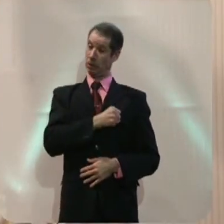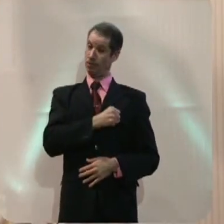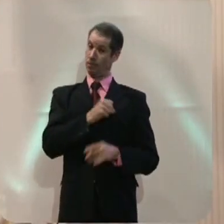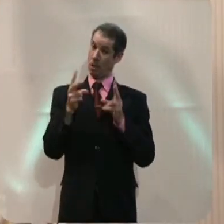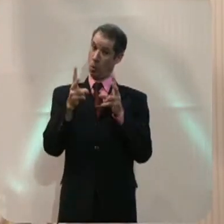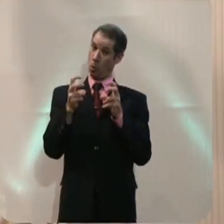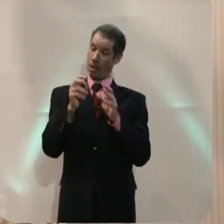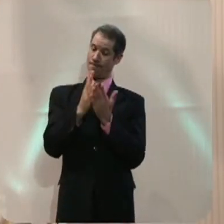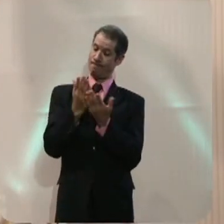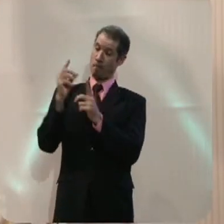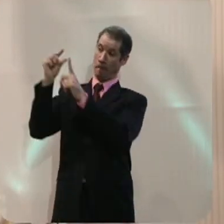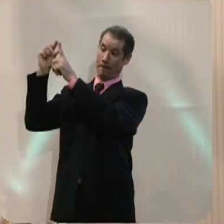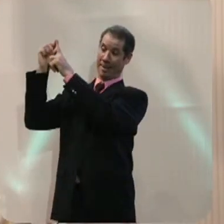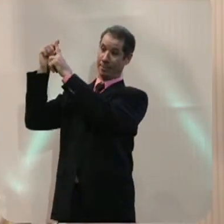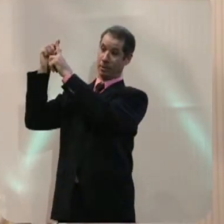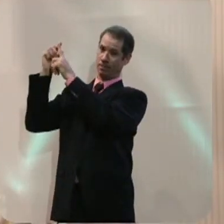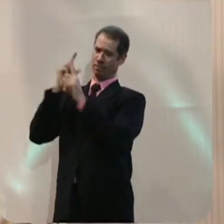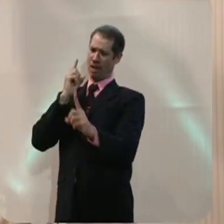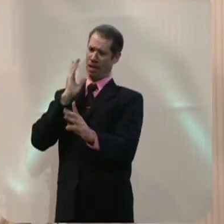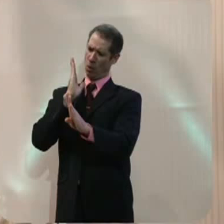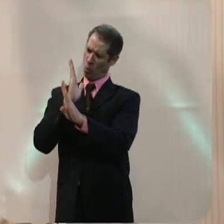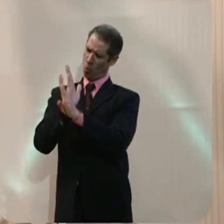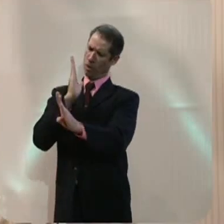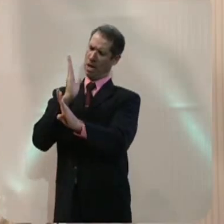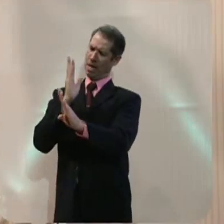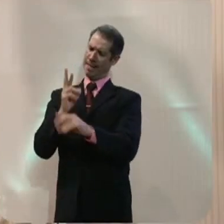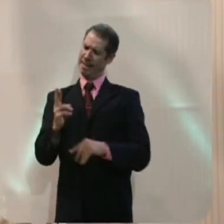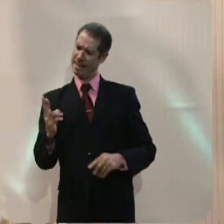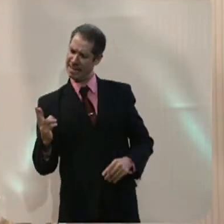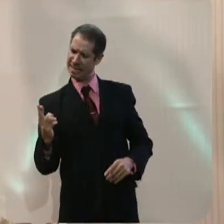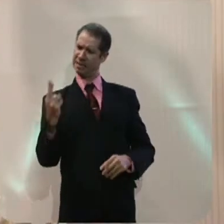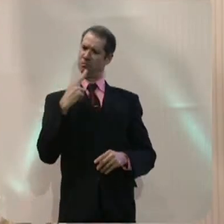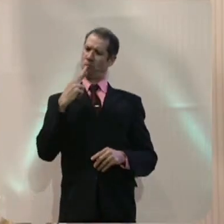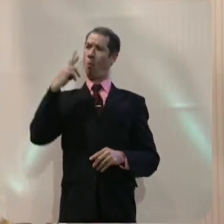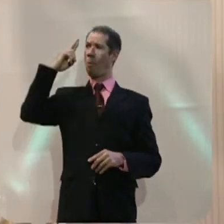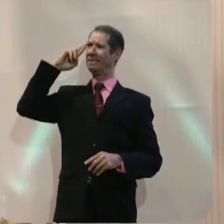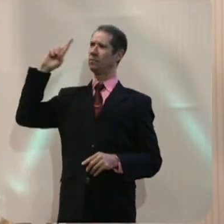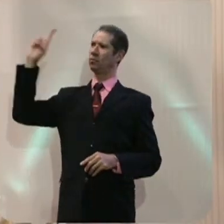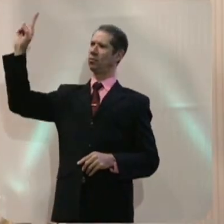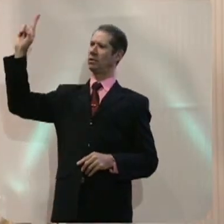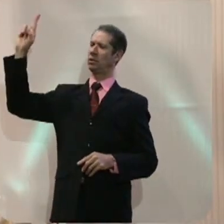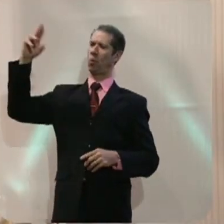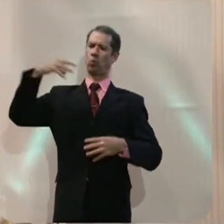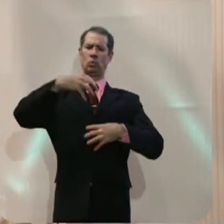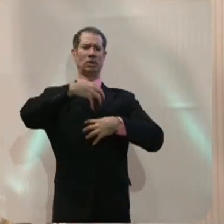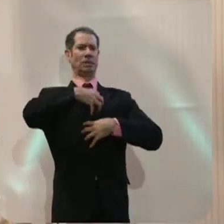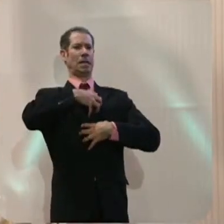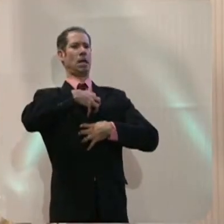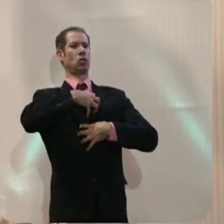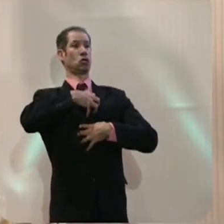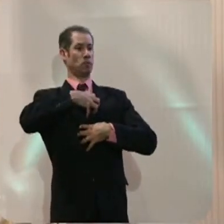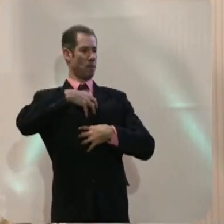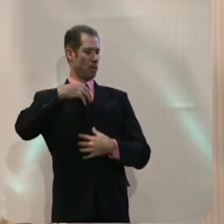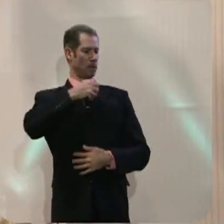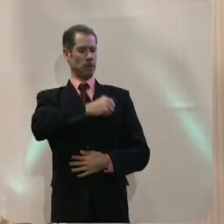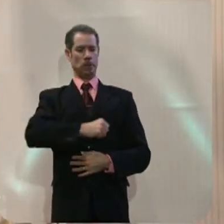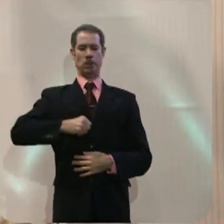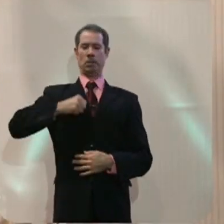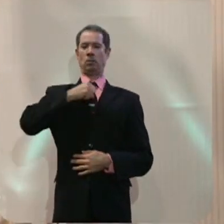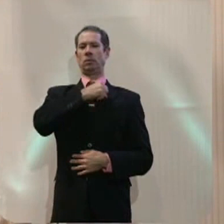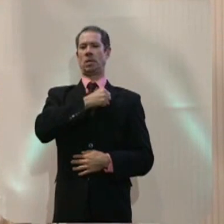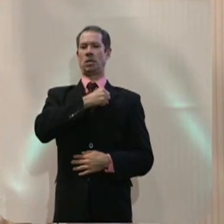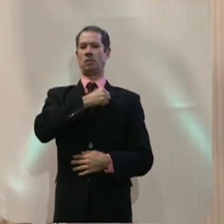para a palavra de Deus e achar as respostas do Senhor para esse sentimento de